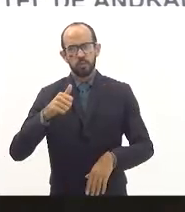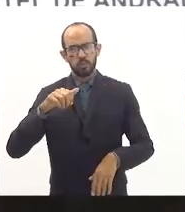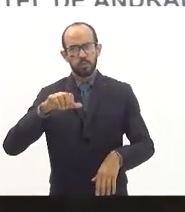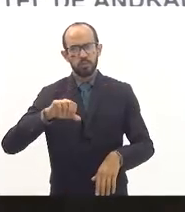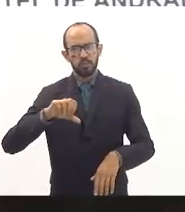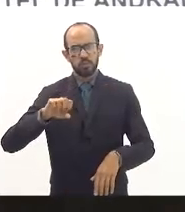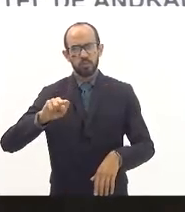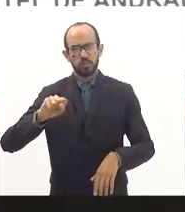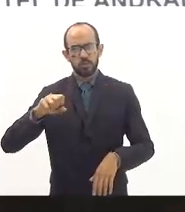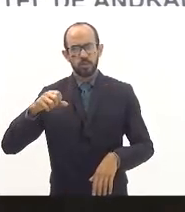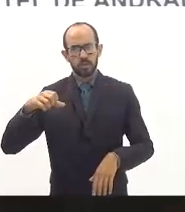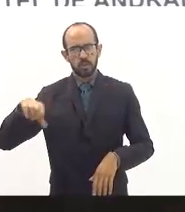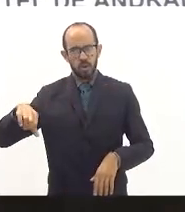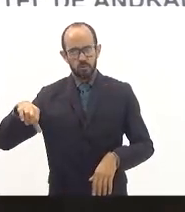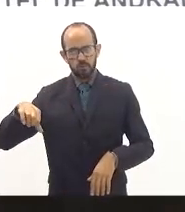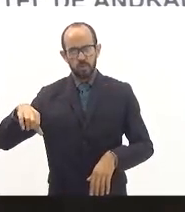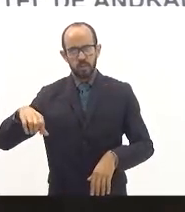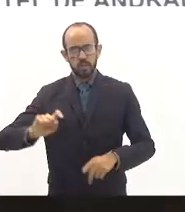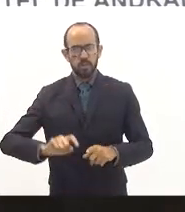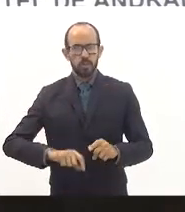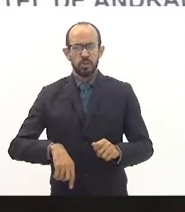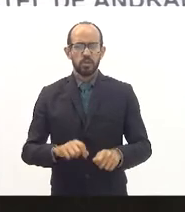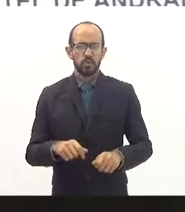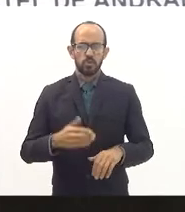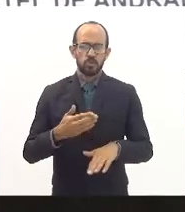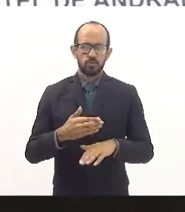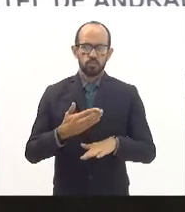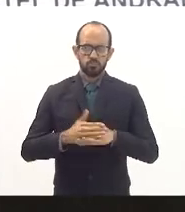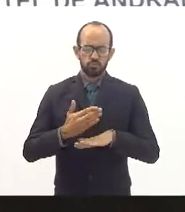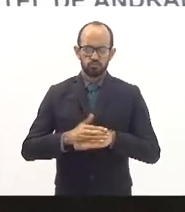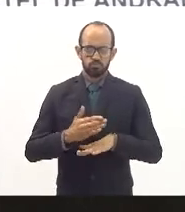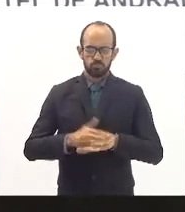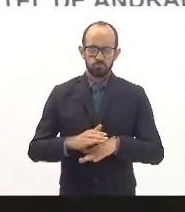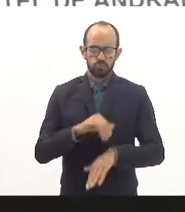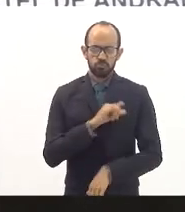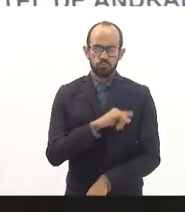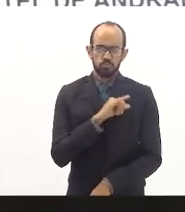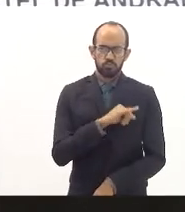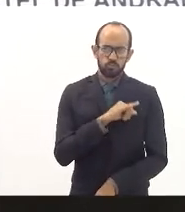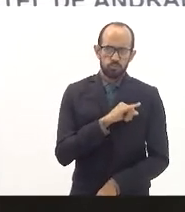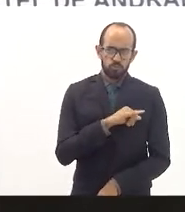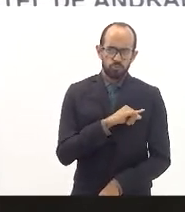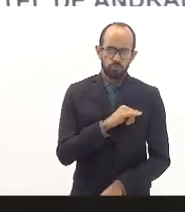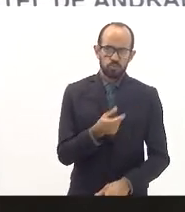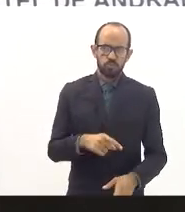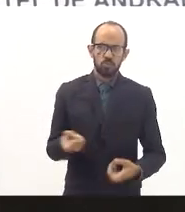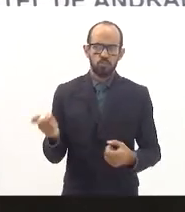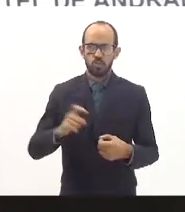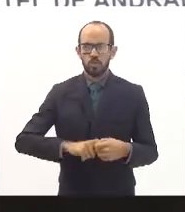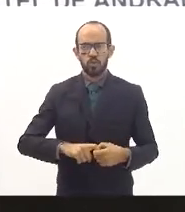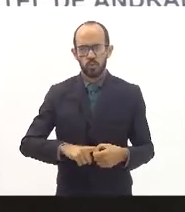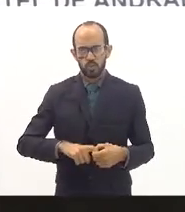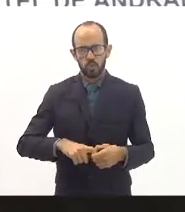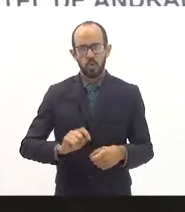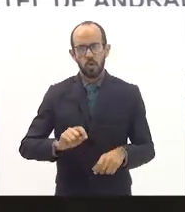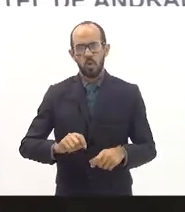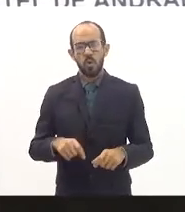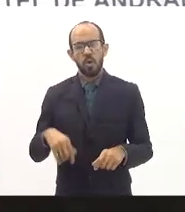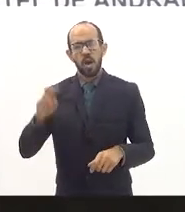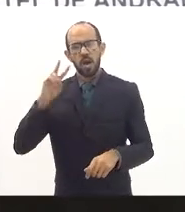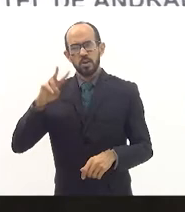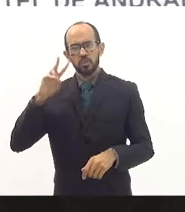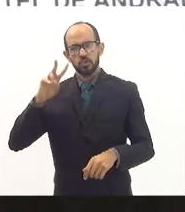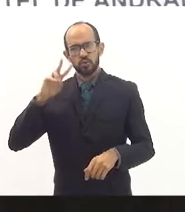1989. No exercício do governo do Rio de Janeiro, retomou o fio da história,